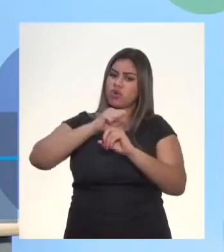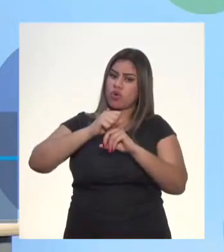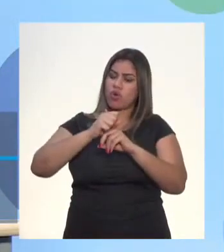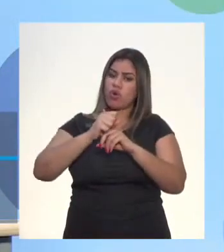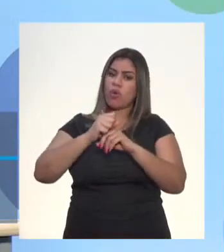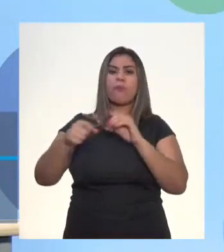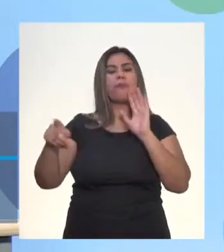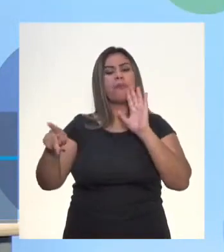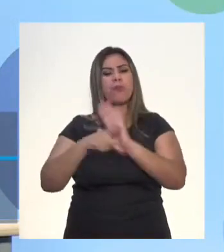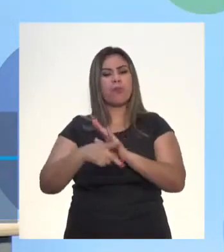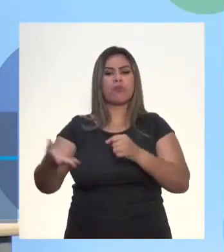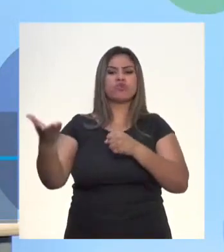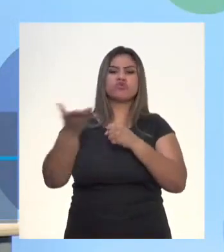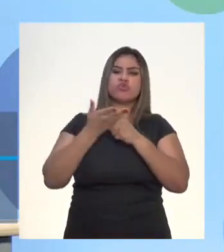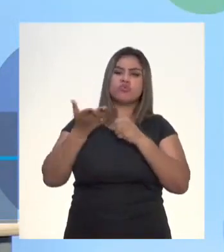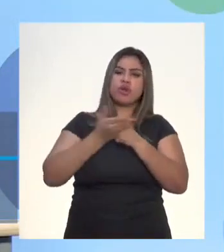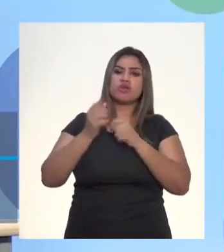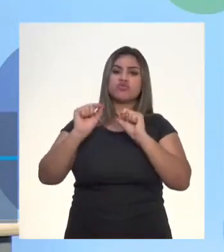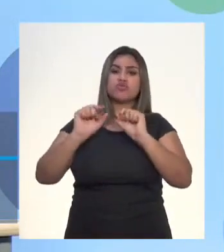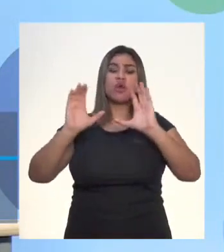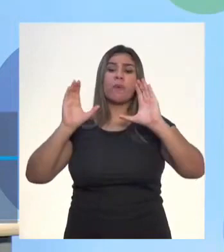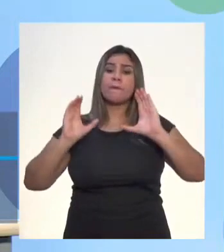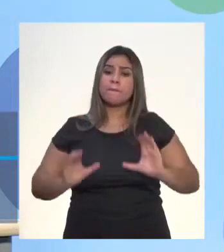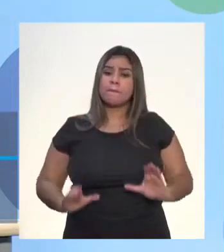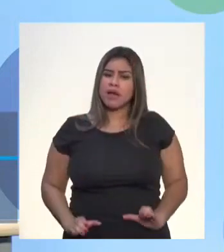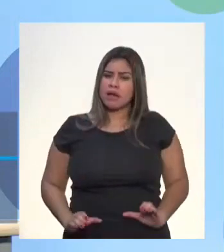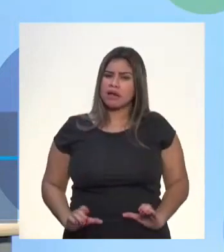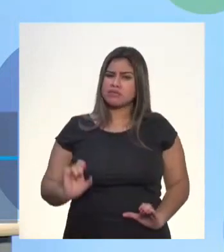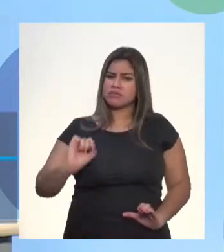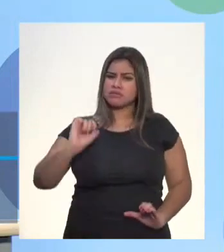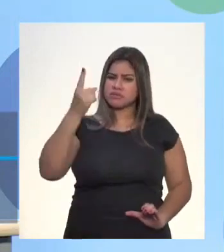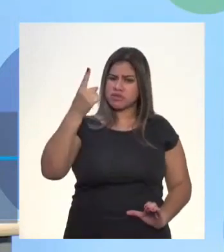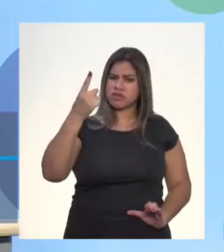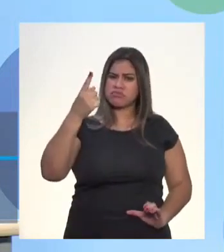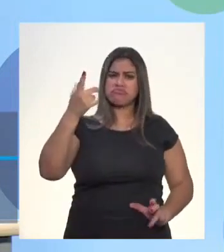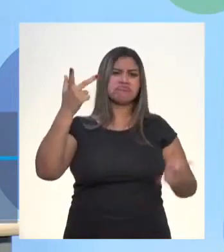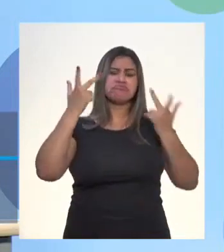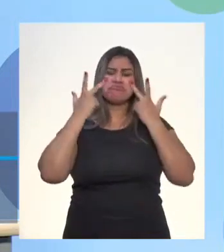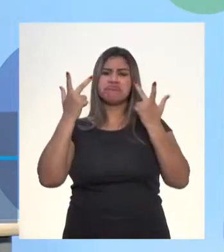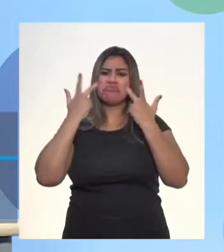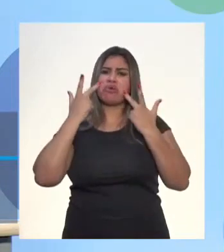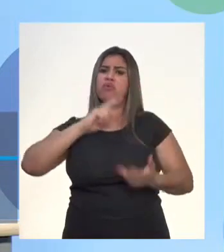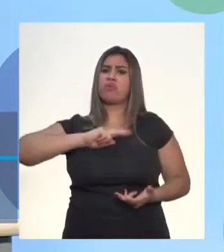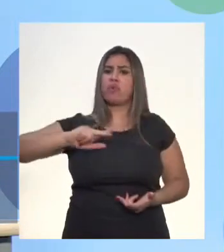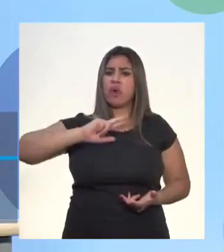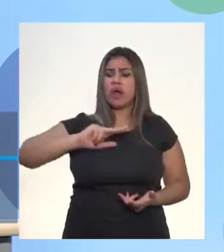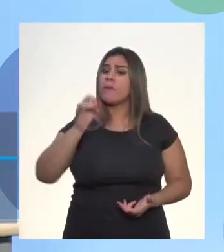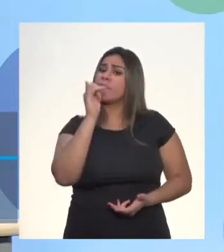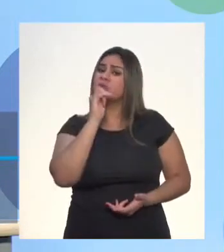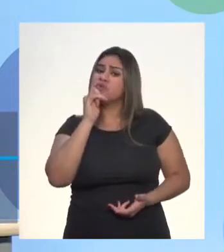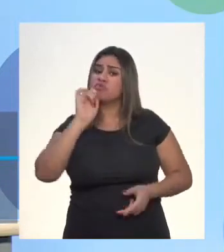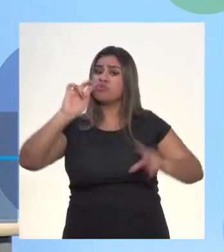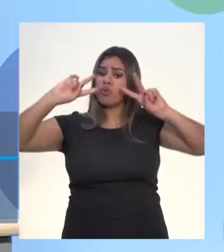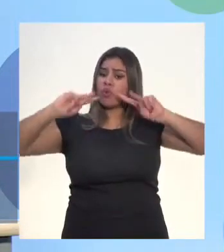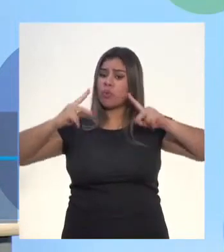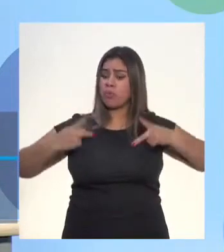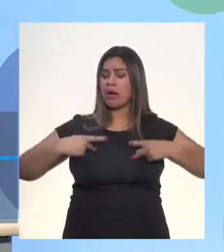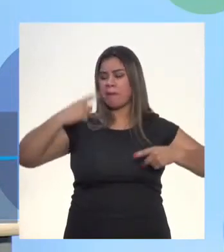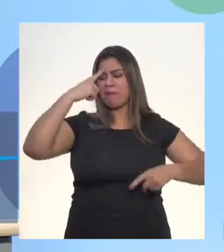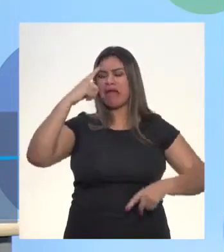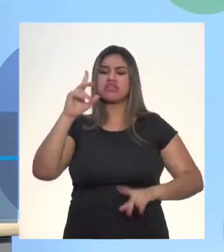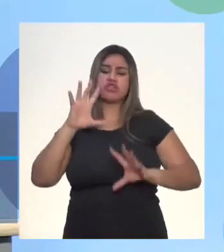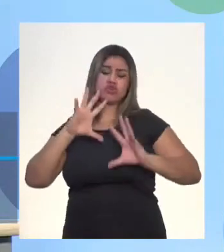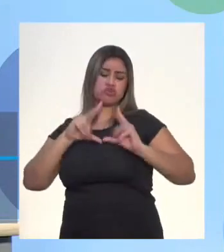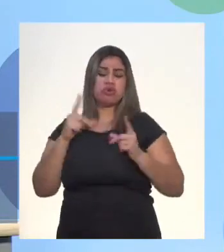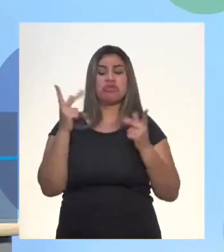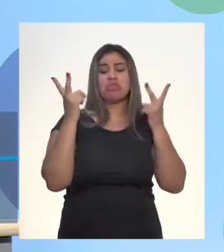ensino médio, que é a postura de estranhamento e de desnaturalização. Os seres humanos têm tendência a naturalizar tudo por